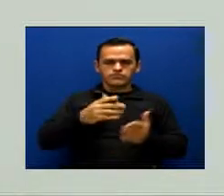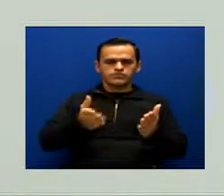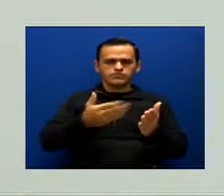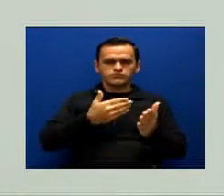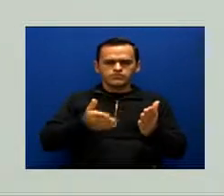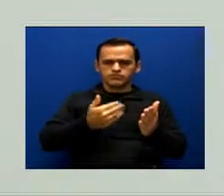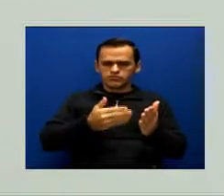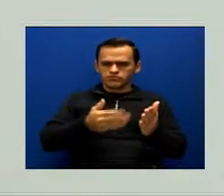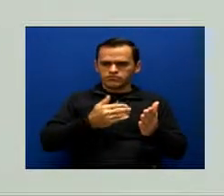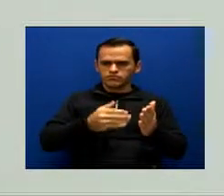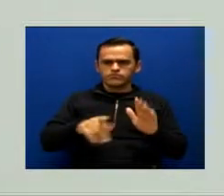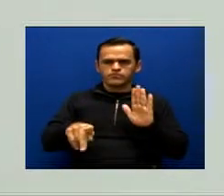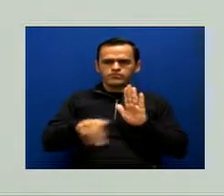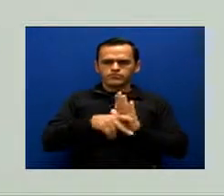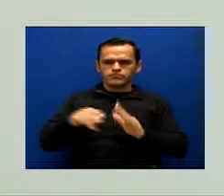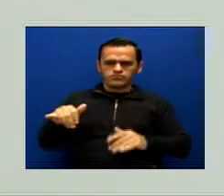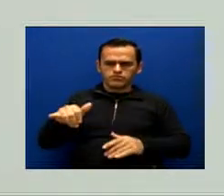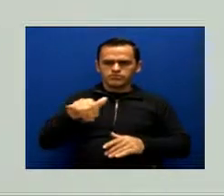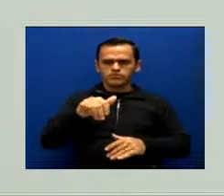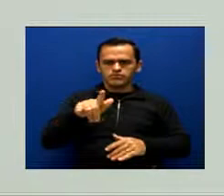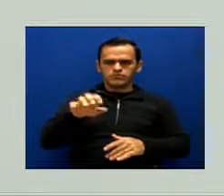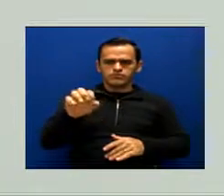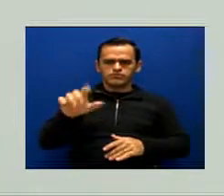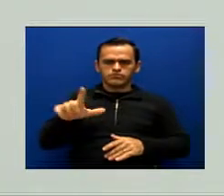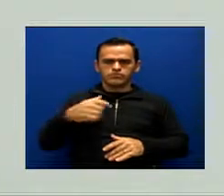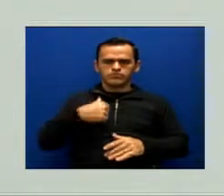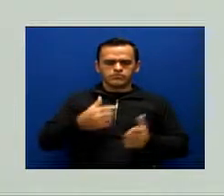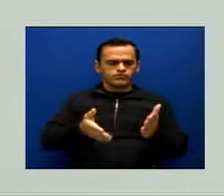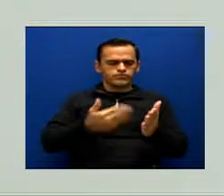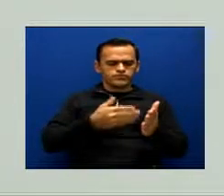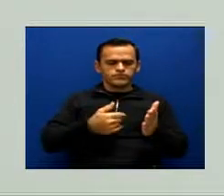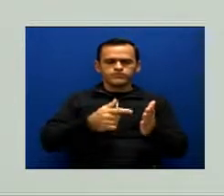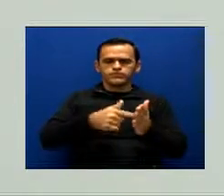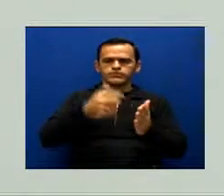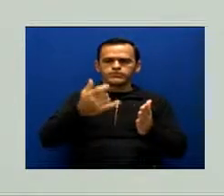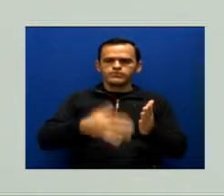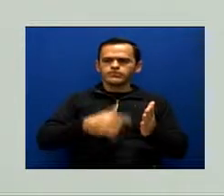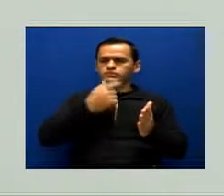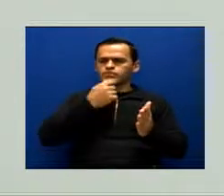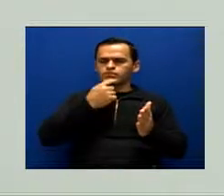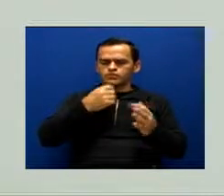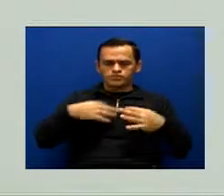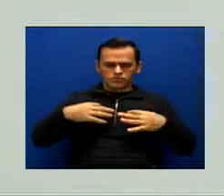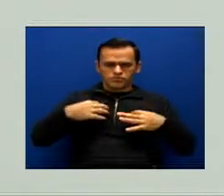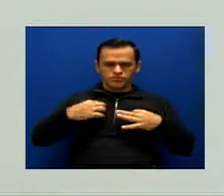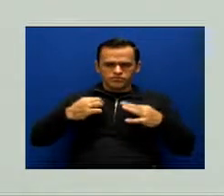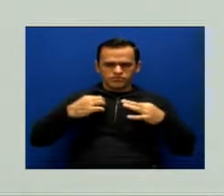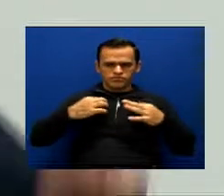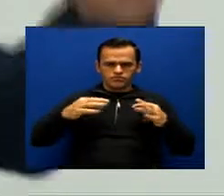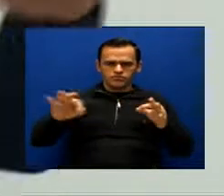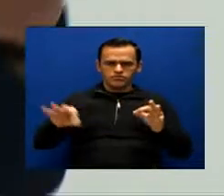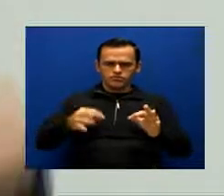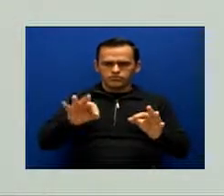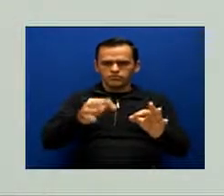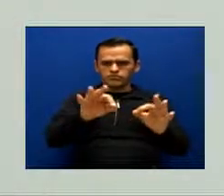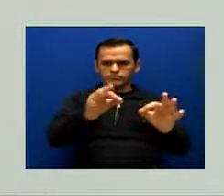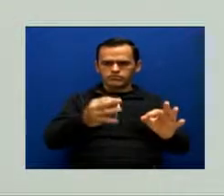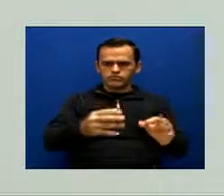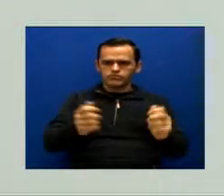revista de bordo da Gol, deste mês, uma matéria com o estilista brasileiro Alexandre Ercovitch e seu